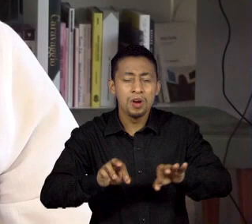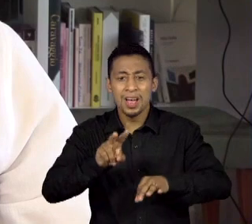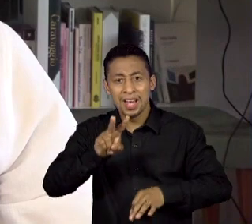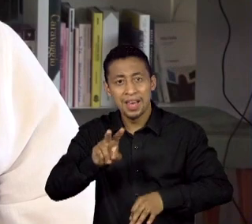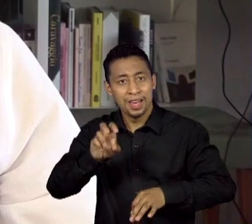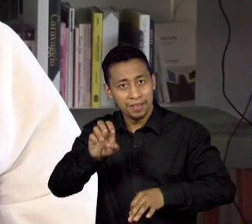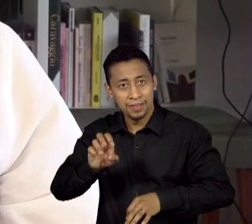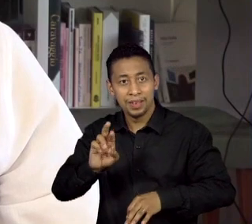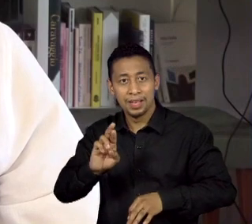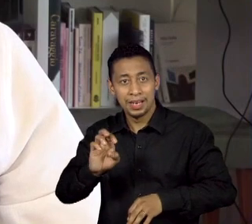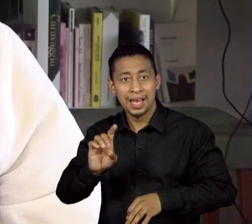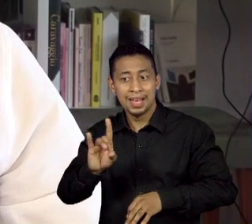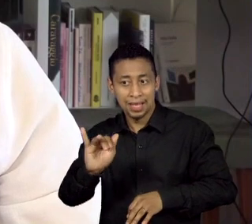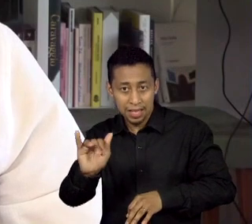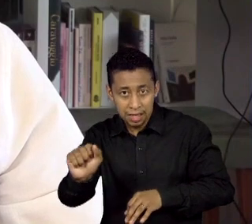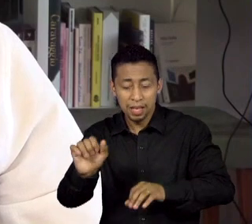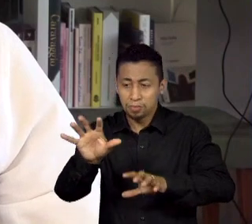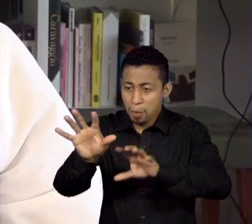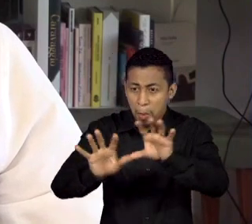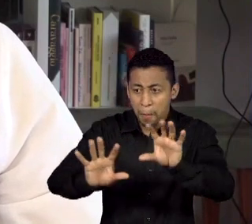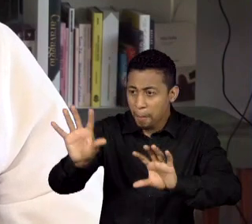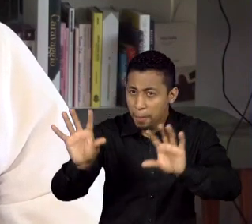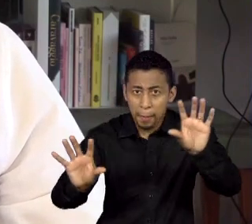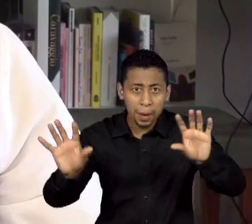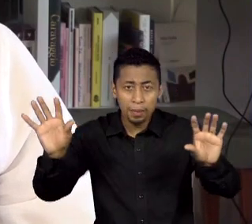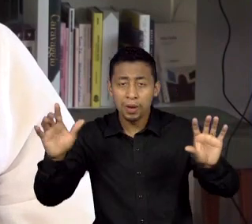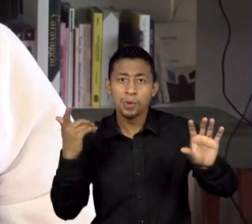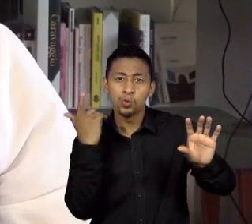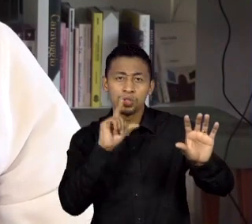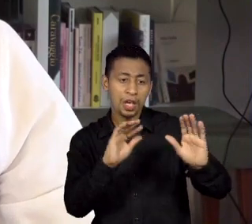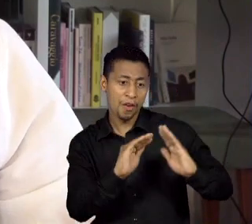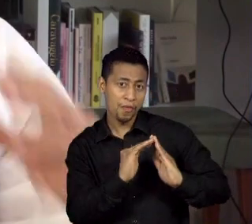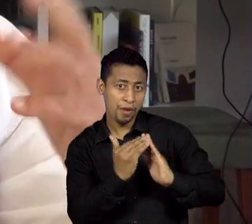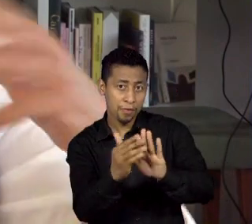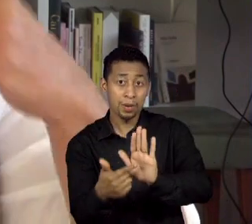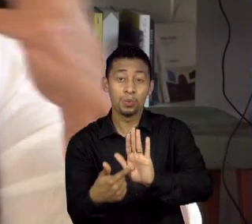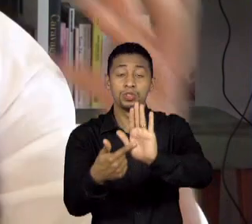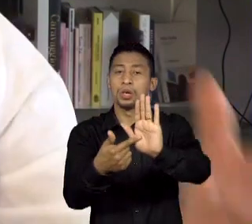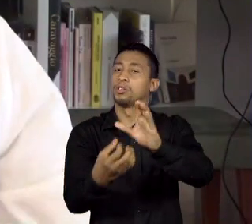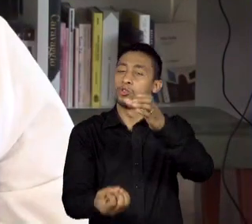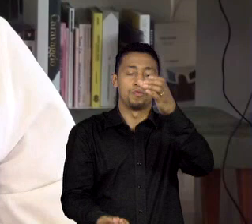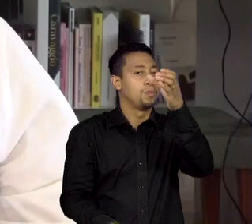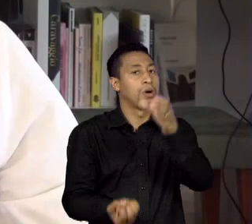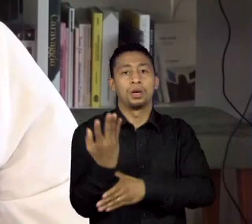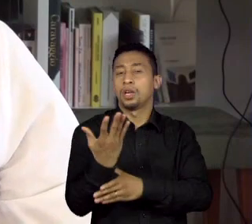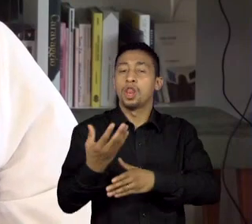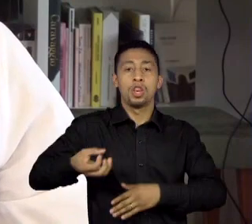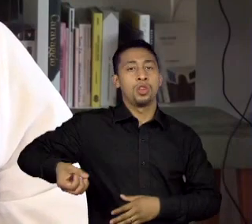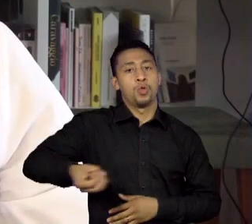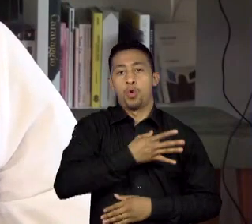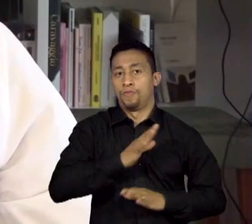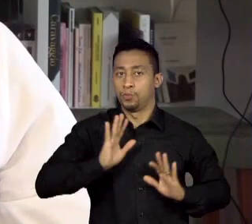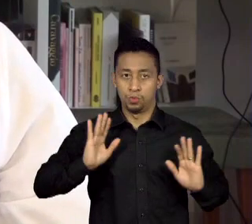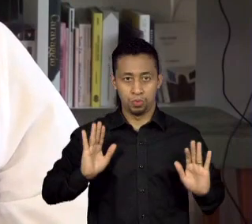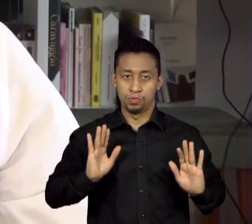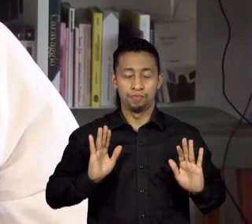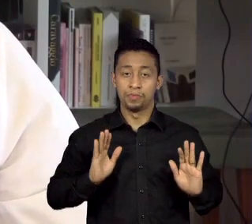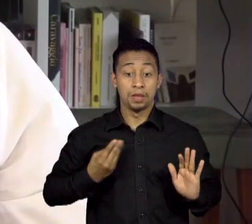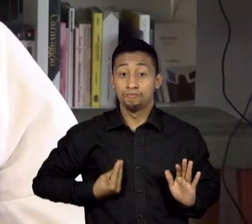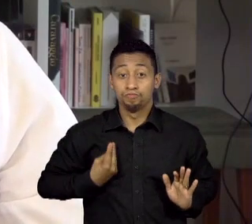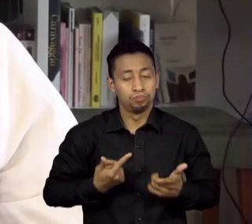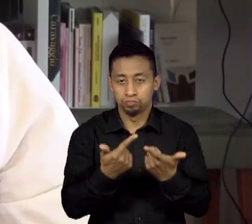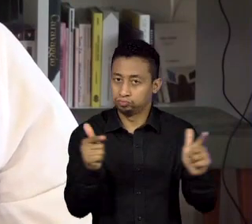da criação desse universo, era criar um universo onde coubesse essa prosódia e